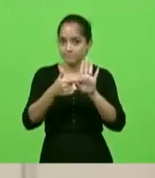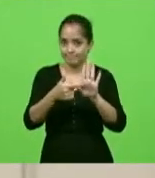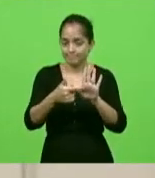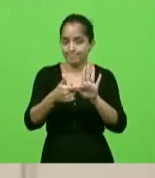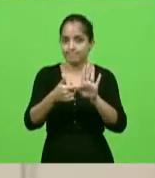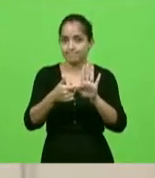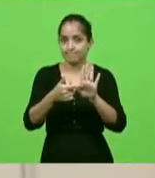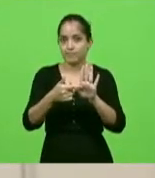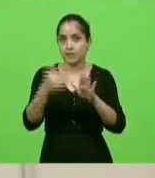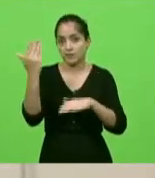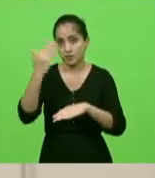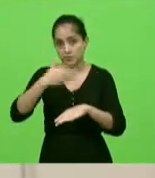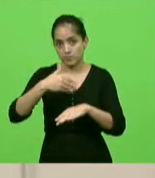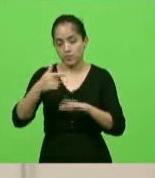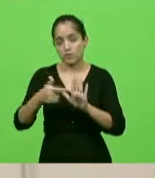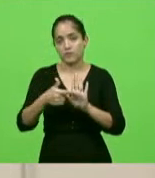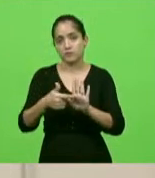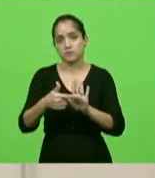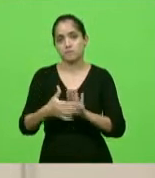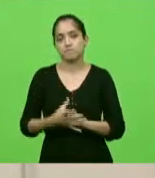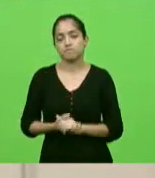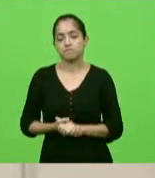nos autos.